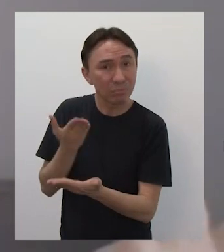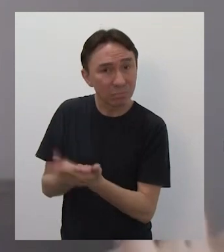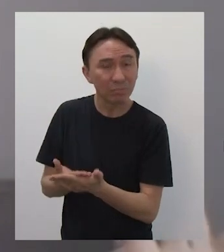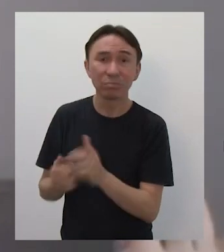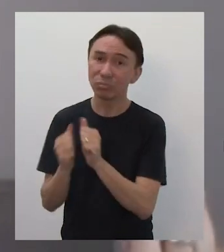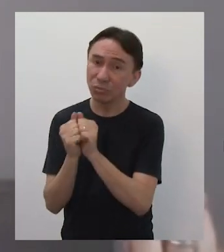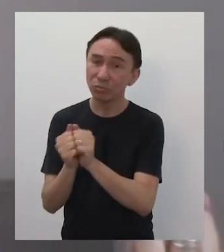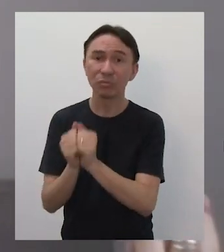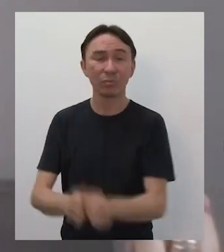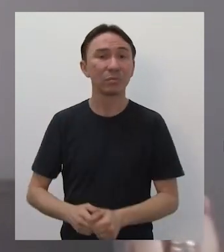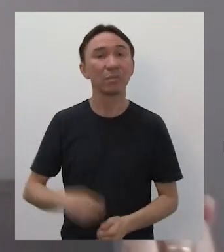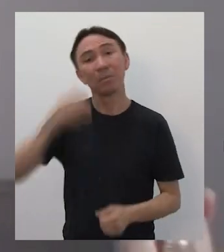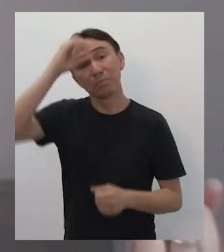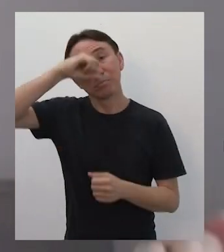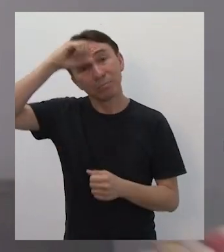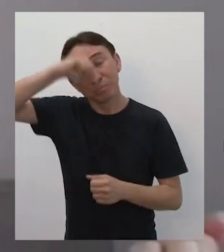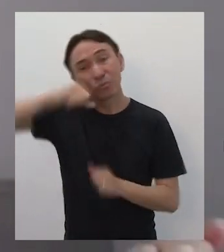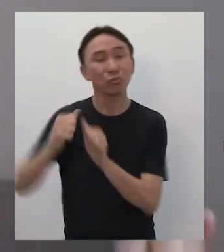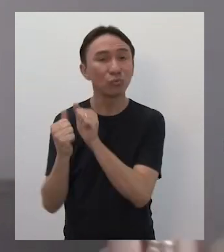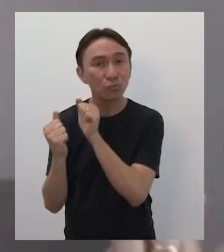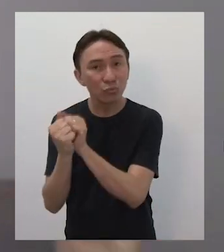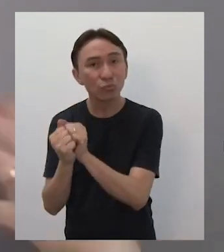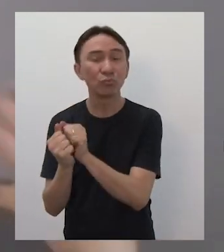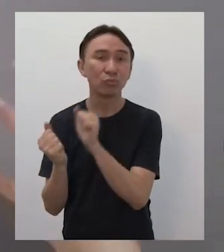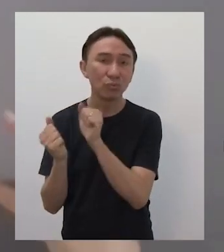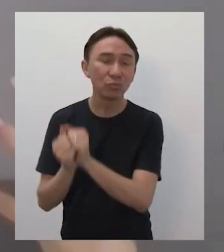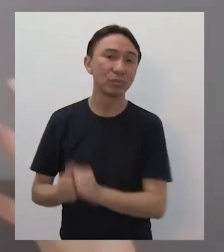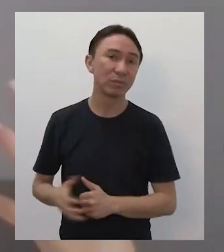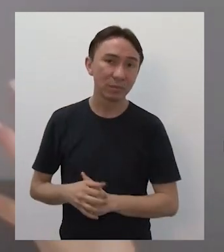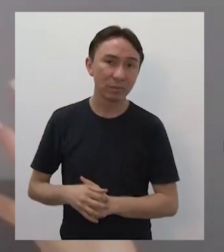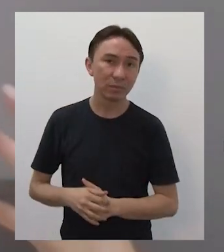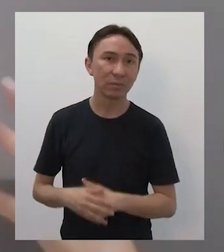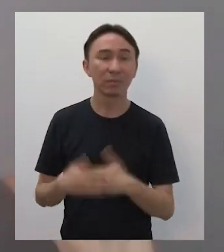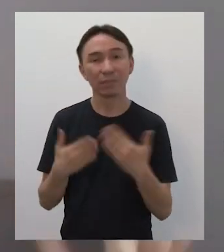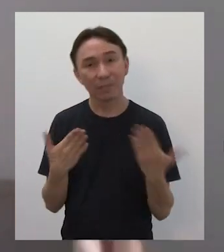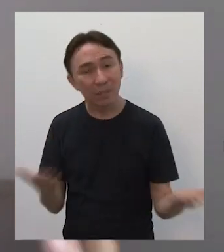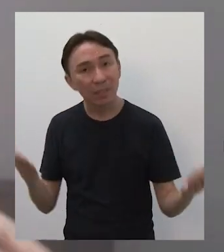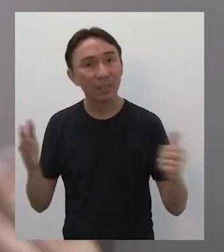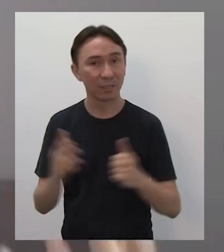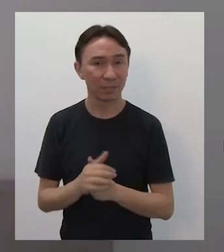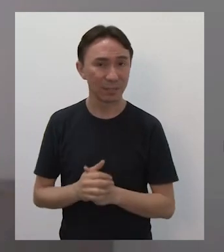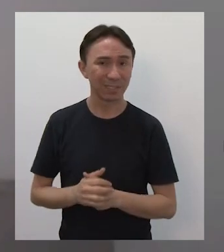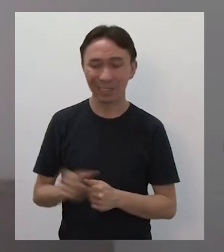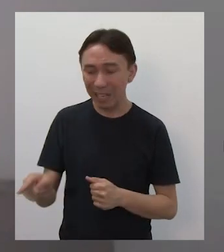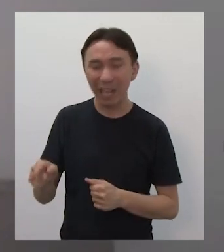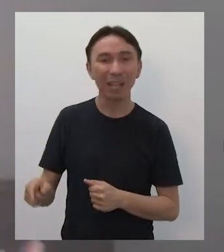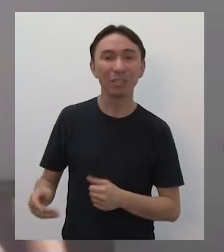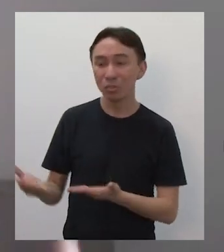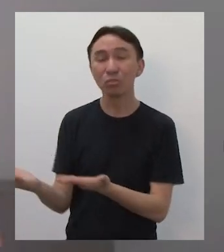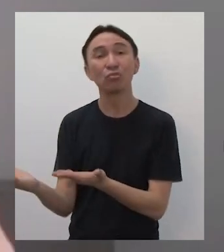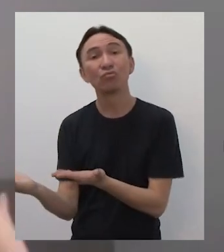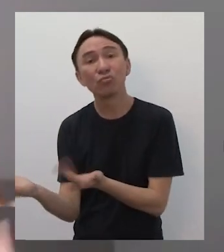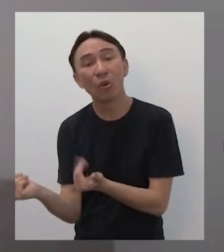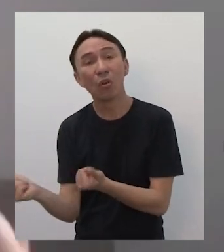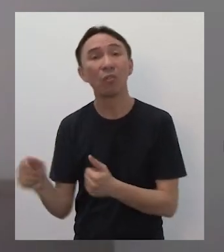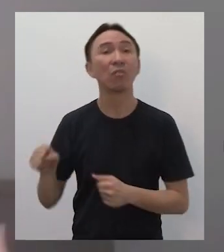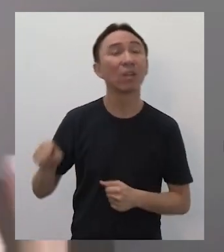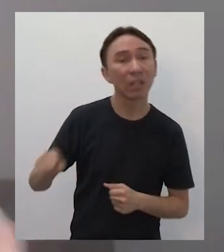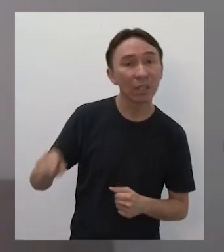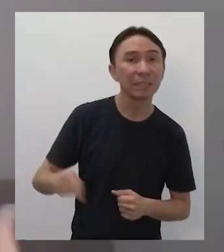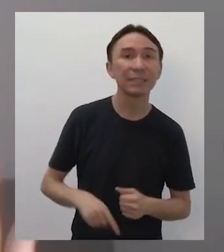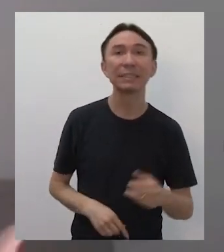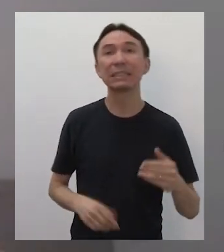mão de diferentes ferramentas para fazer com que aquela criança, aquele jovem,